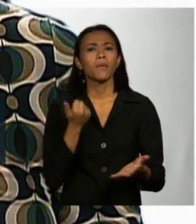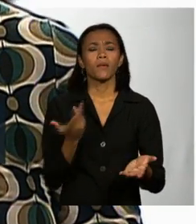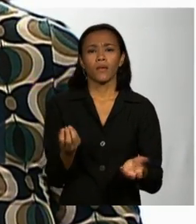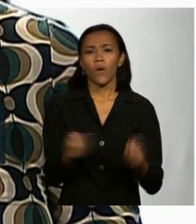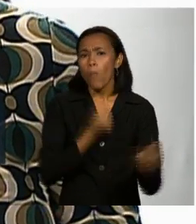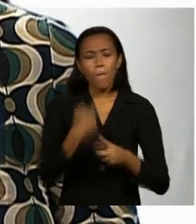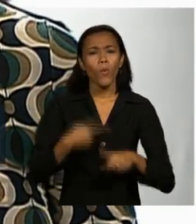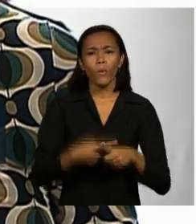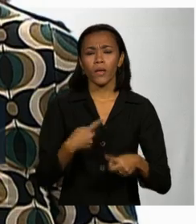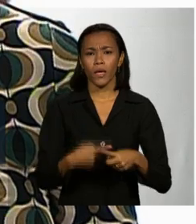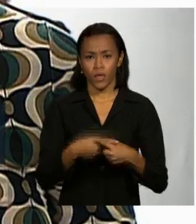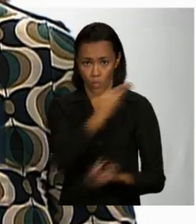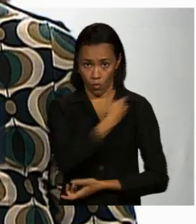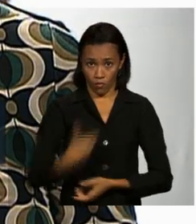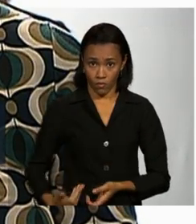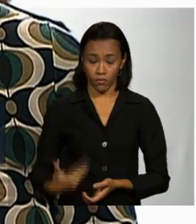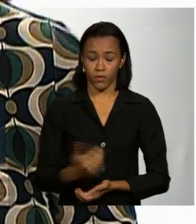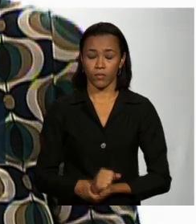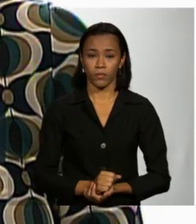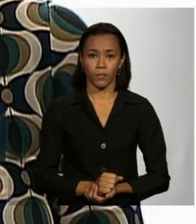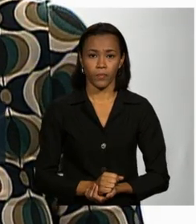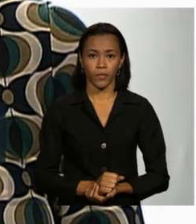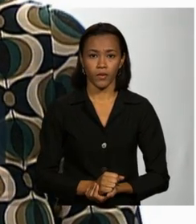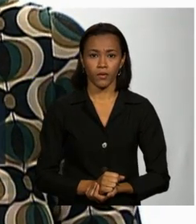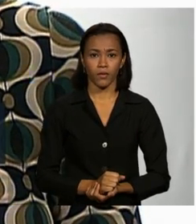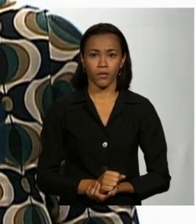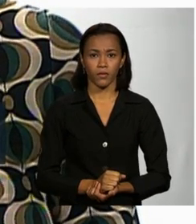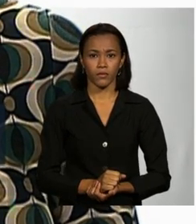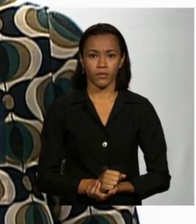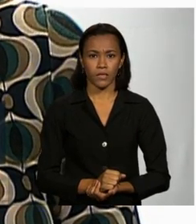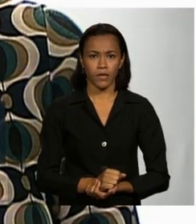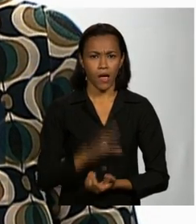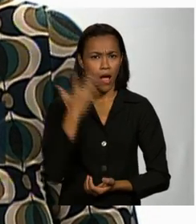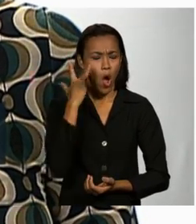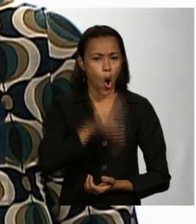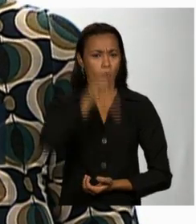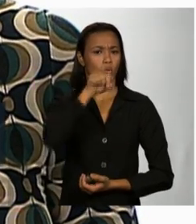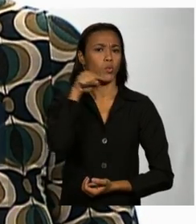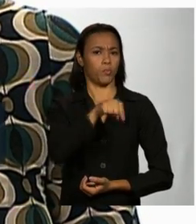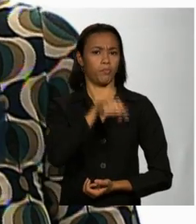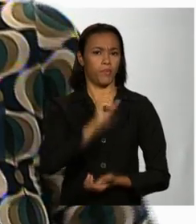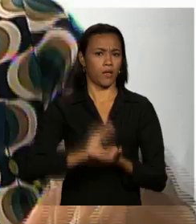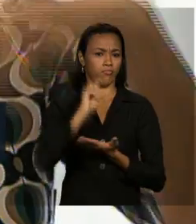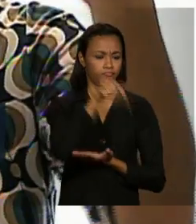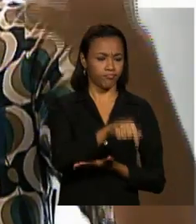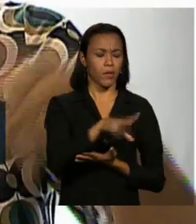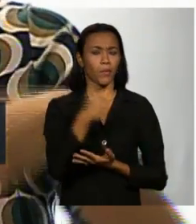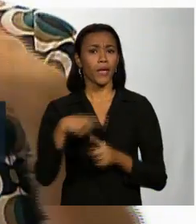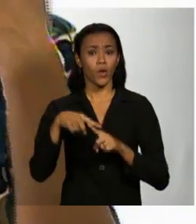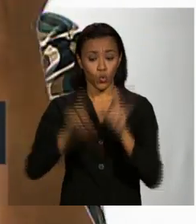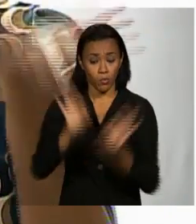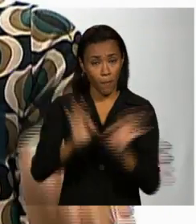assim por que é que o governo optou por por essa via preferencial pela sessão agora porque esses